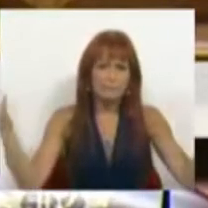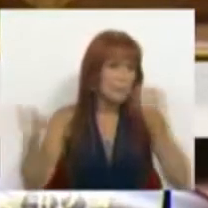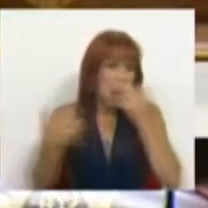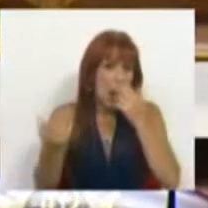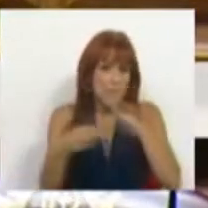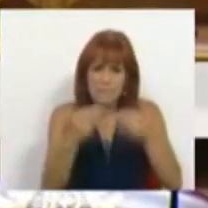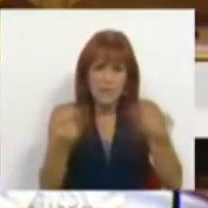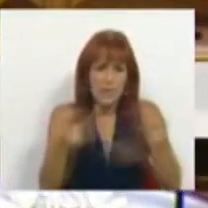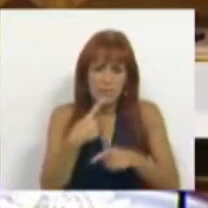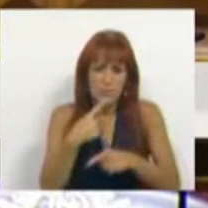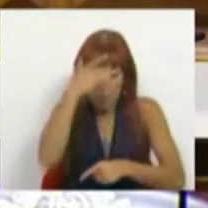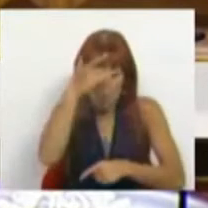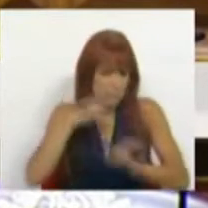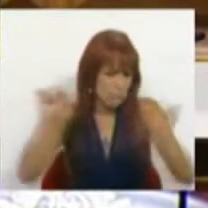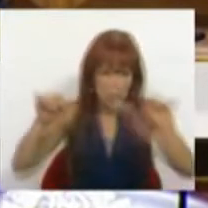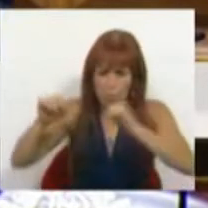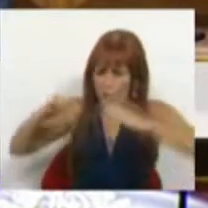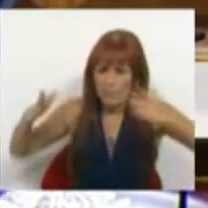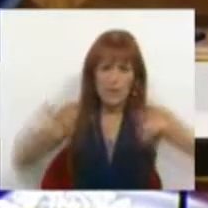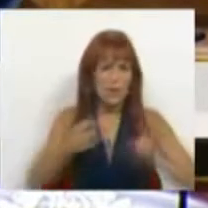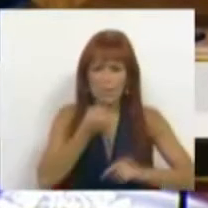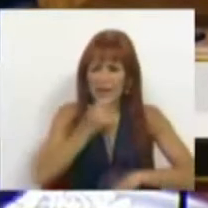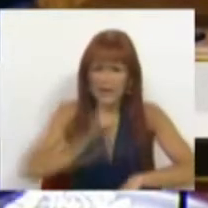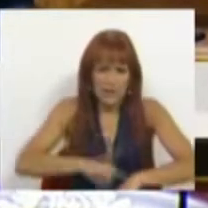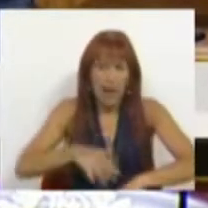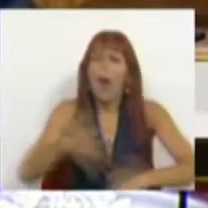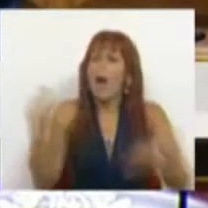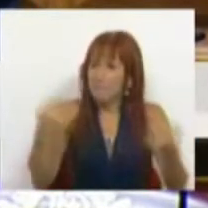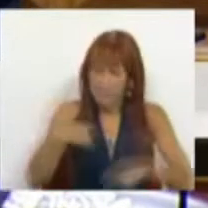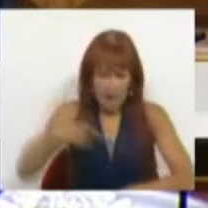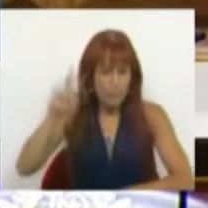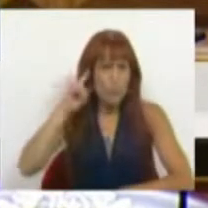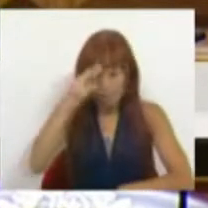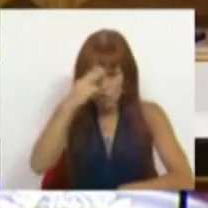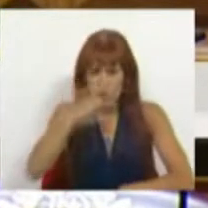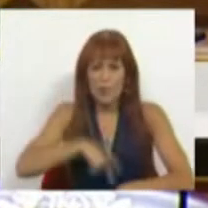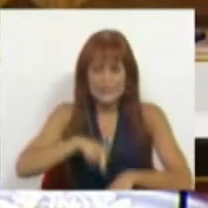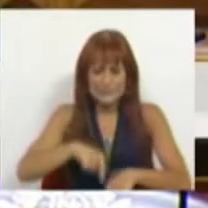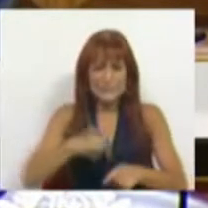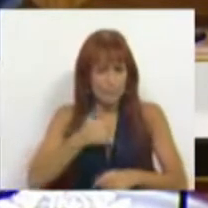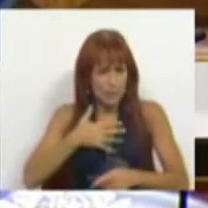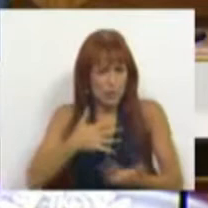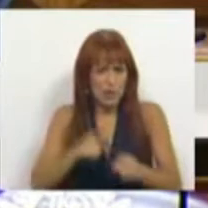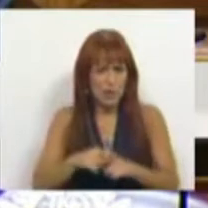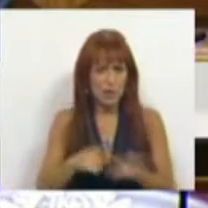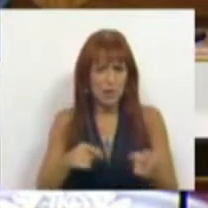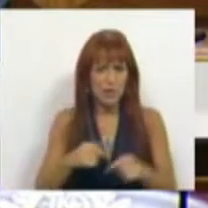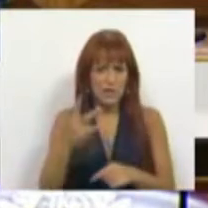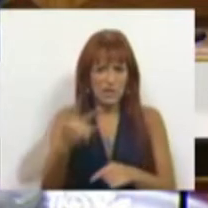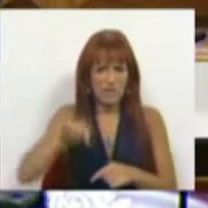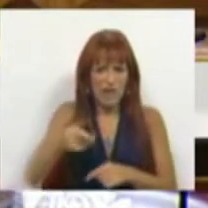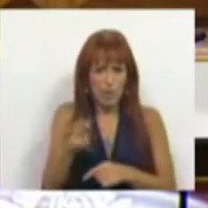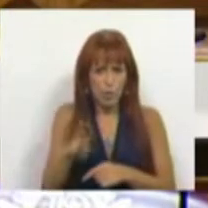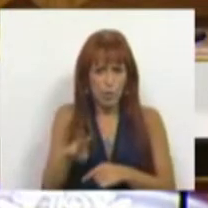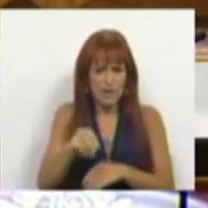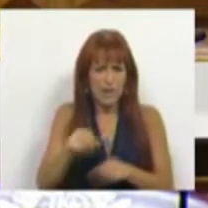uma matéria que é, do meu ponto de vista, consensual. Não vamos perder muito tempo em reconhecer a importância histórica deste património, de Ventura Terra, como acabou de ser dito, e,